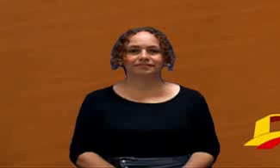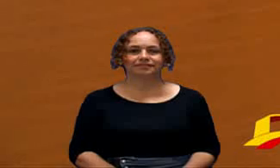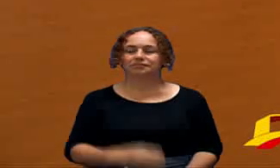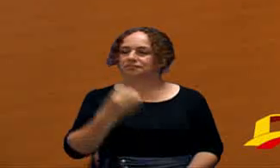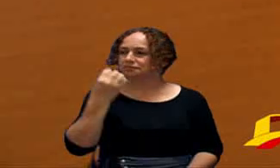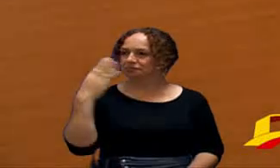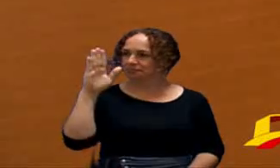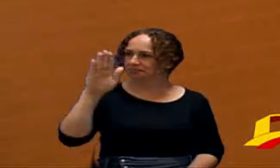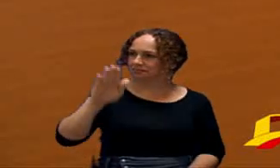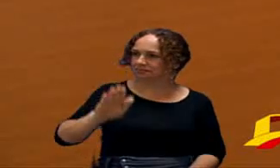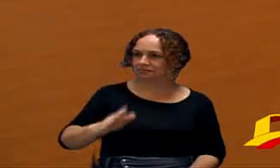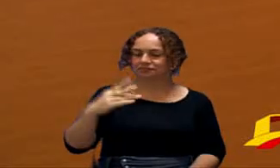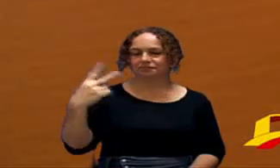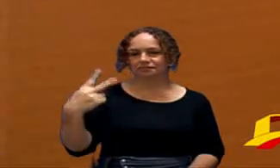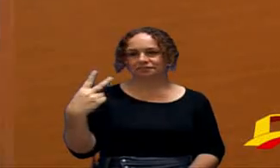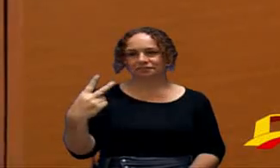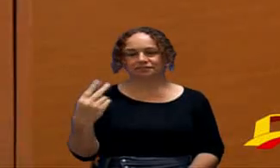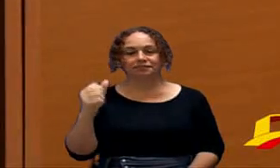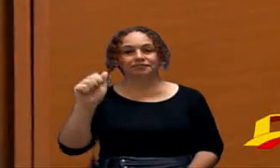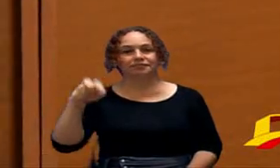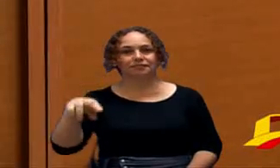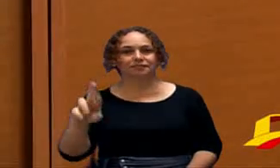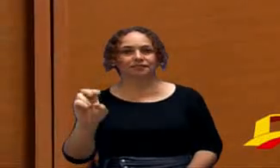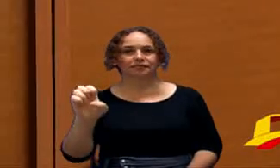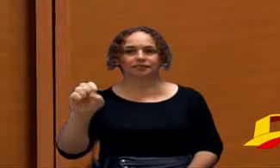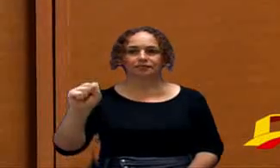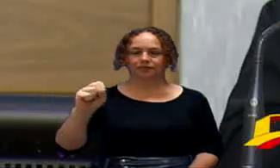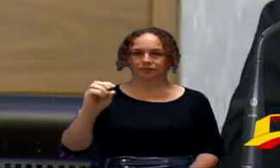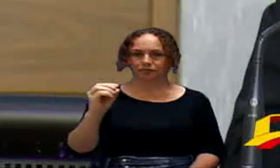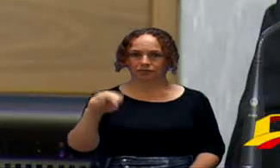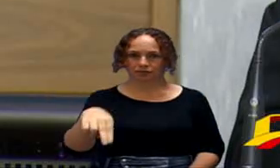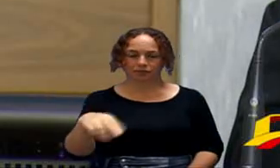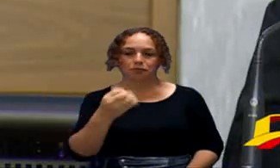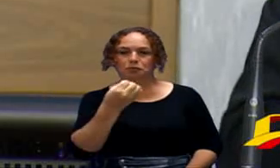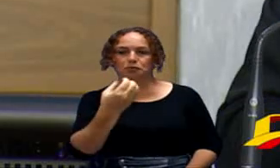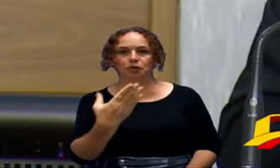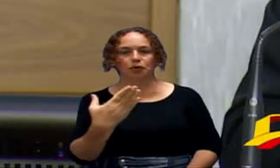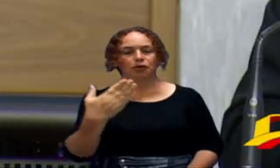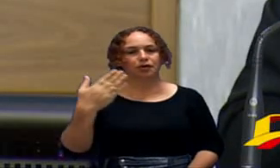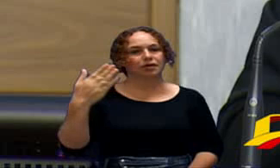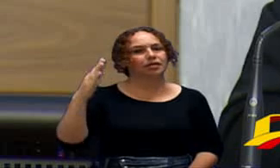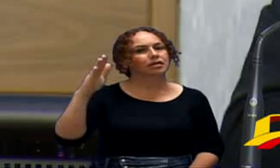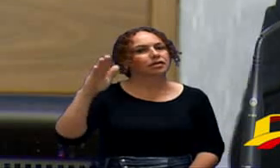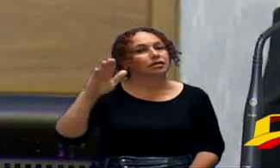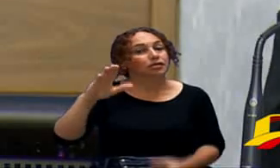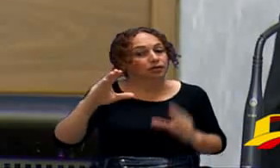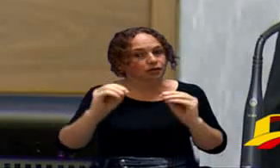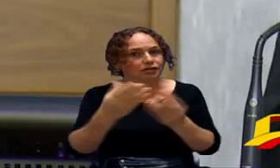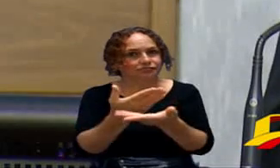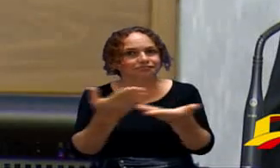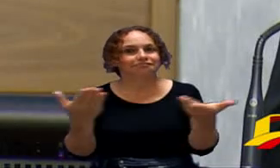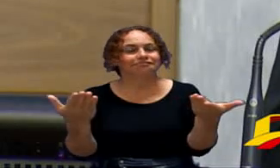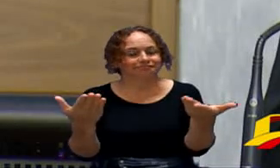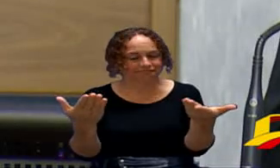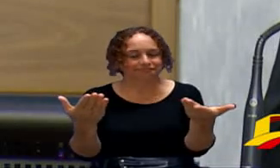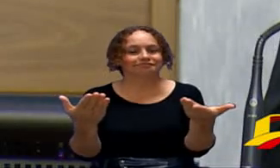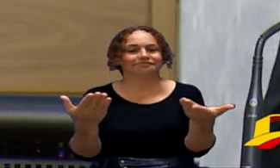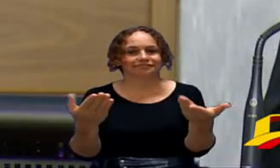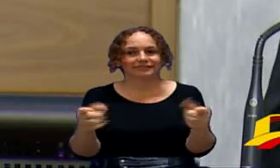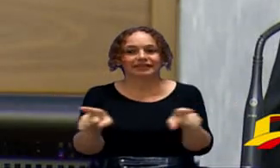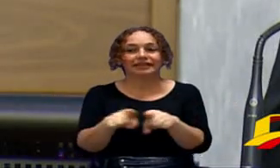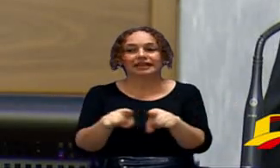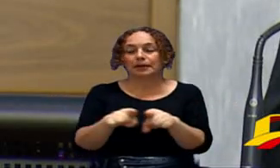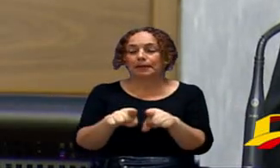noite, Anderson Santos, nosso cerimonialista. Bom dia a todos que nos acompanham. De uma maneira muito especial, quero me dirigir aqui à nossa vereadora